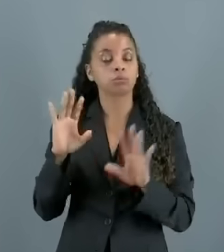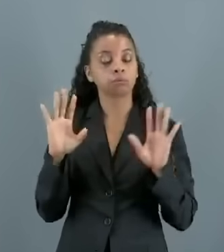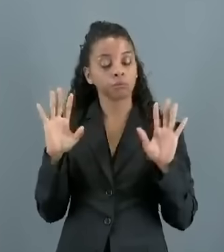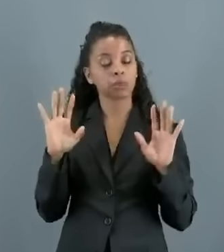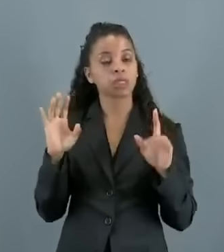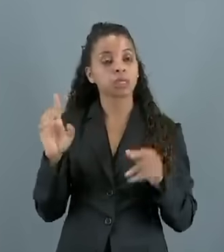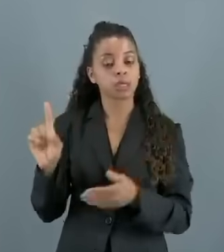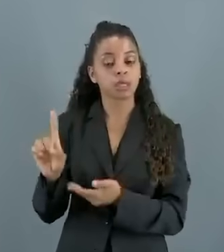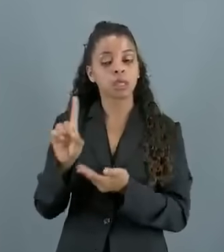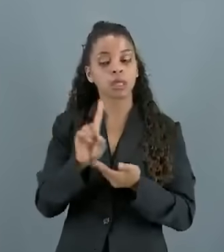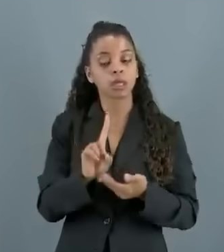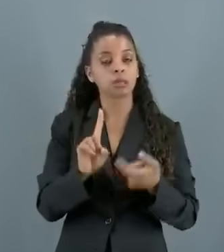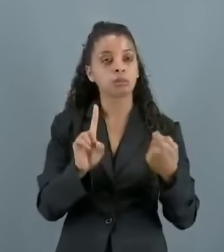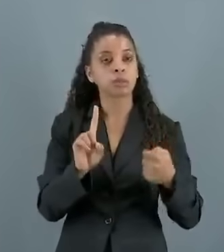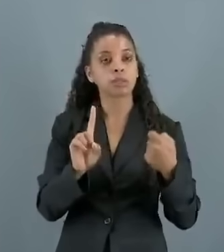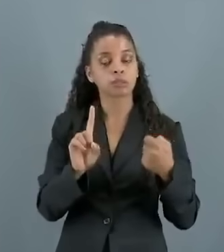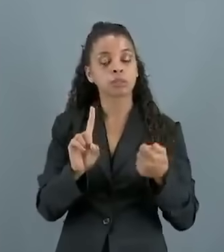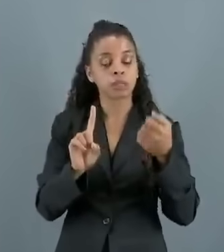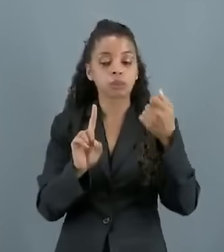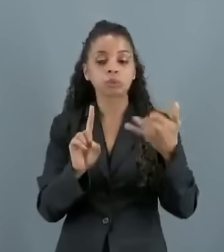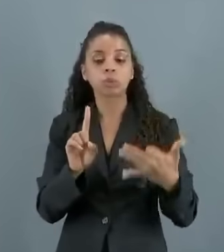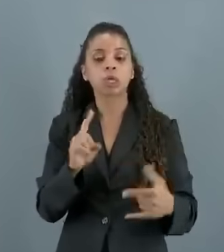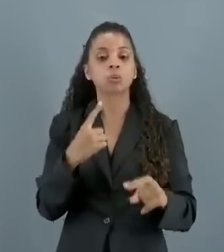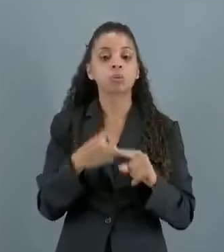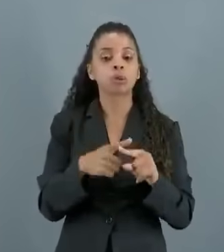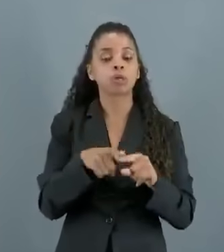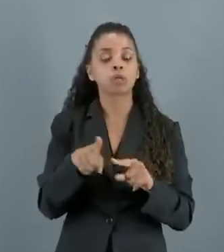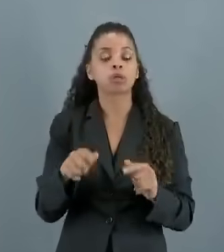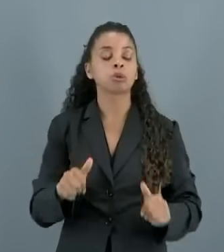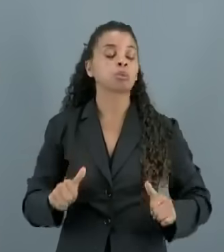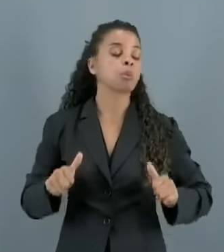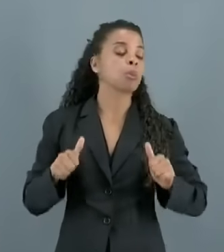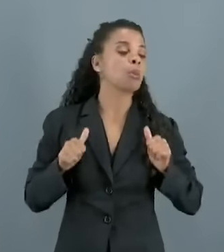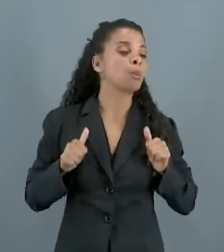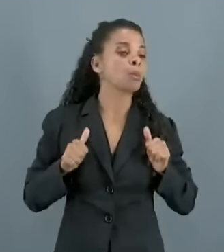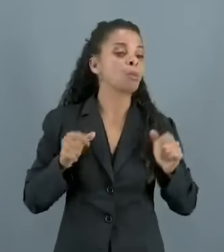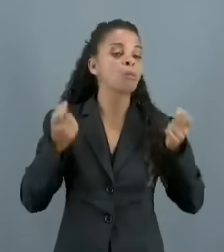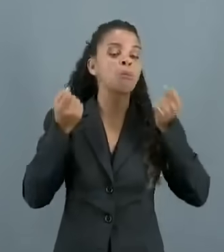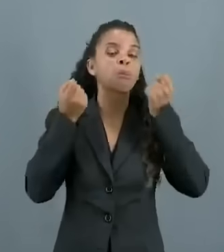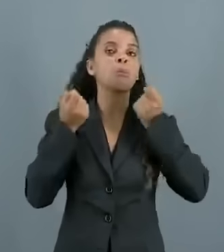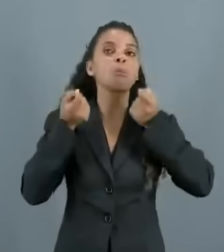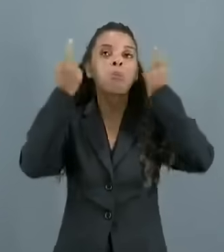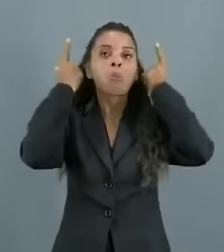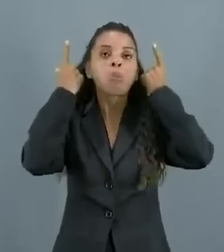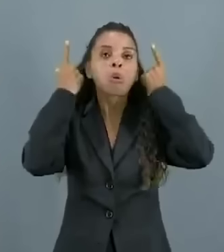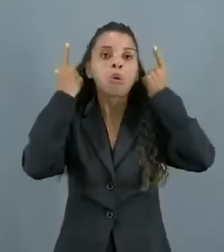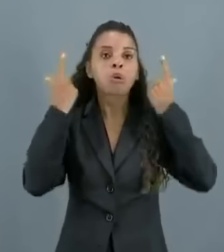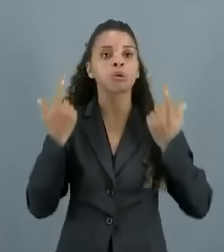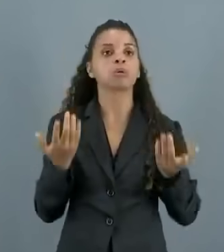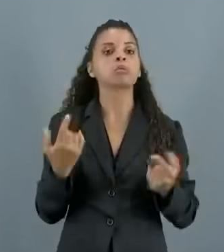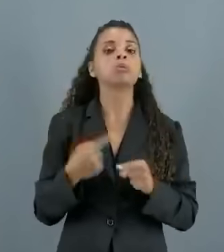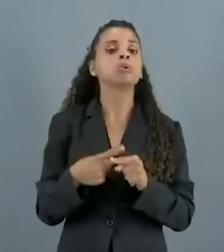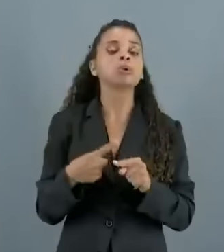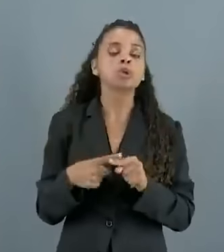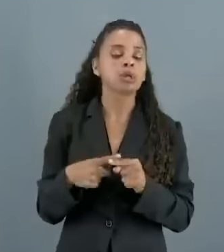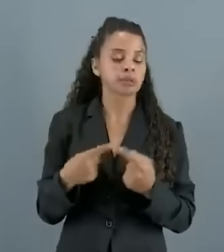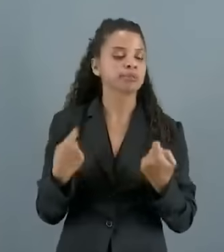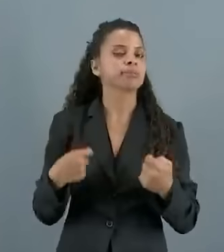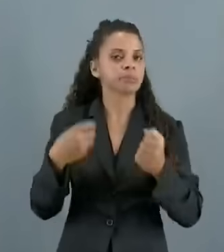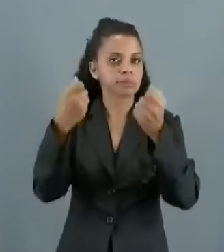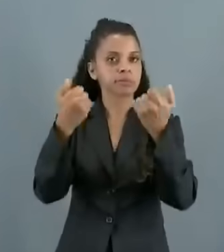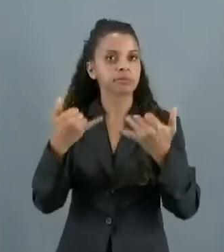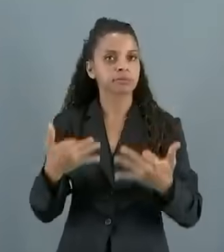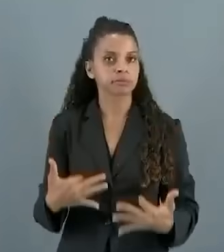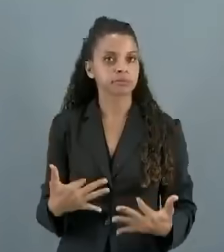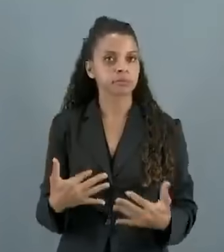teve de não agir, de se omitir, de fazer ouvidos de mercador. E neste